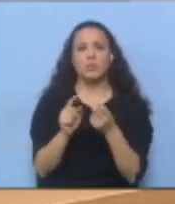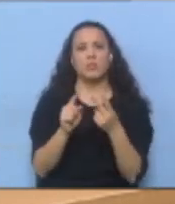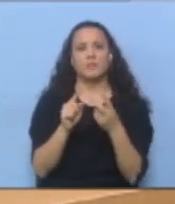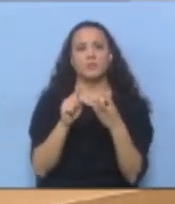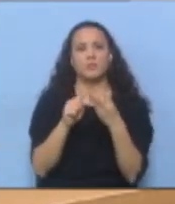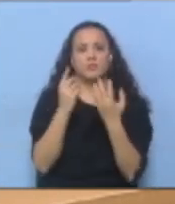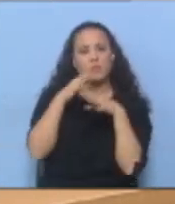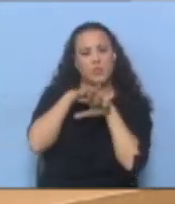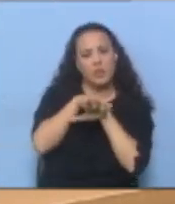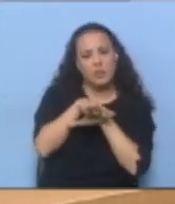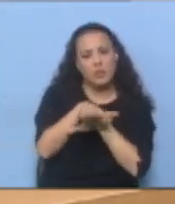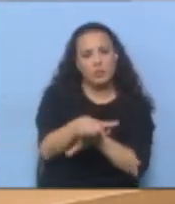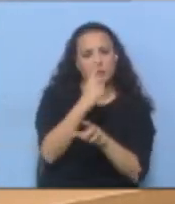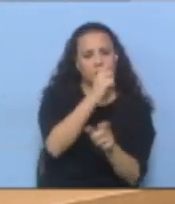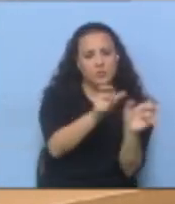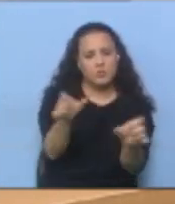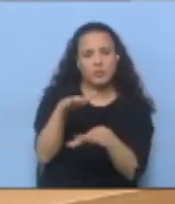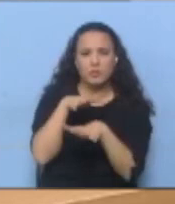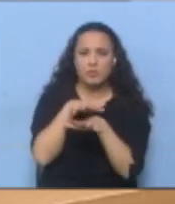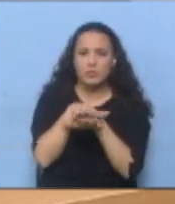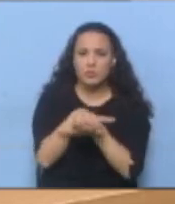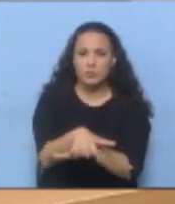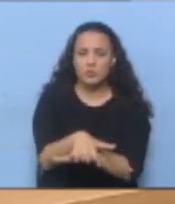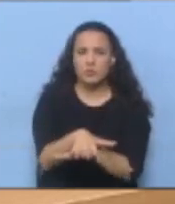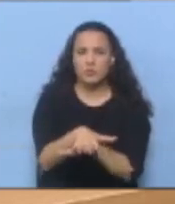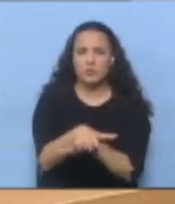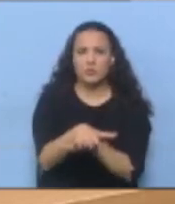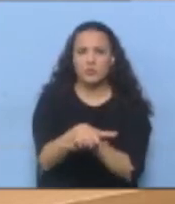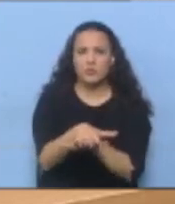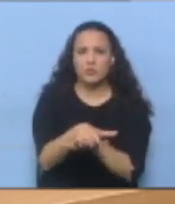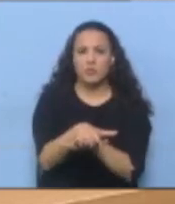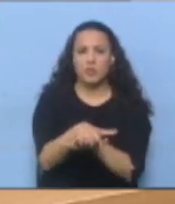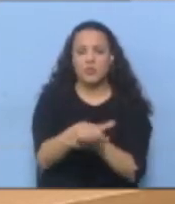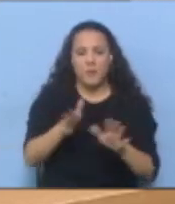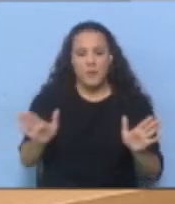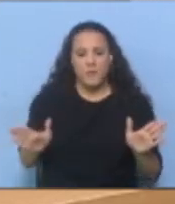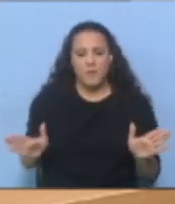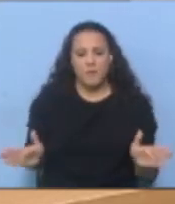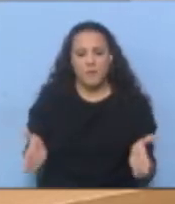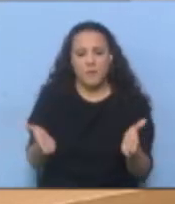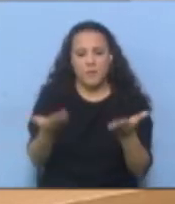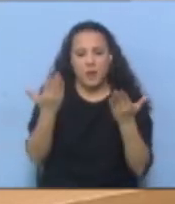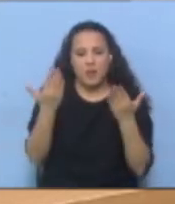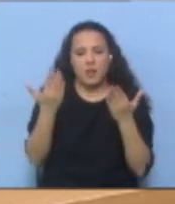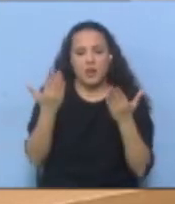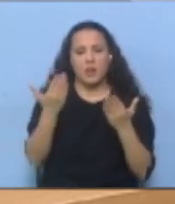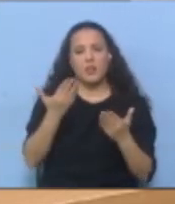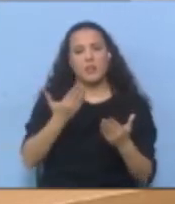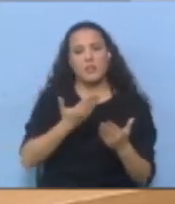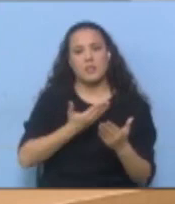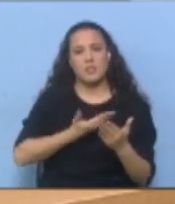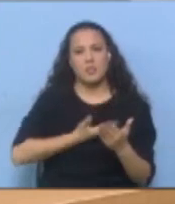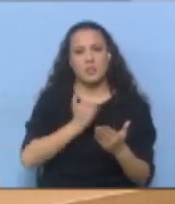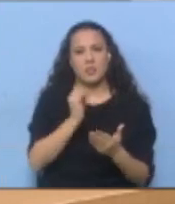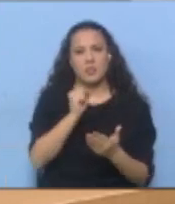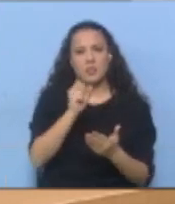desporto para a inclusão das pessoas, como falamos aqui há um bocado do Johnson, para promover a sua dignidade humana, as pessoas